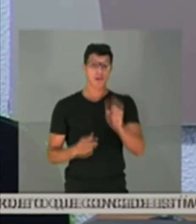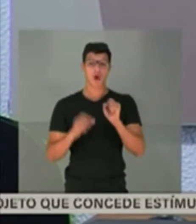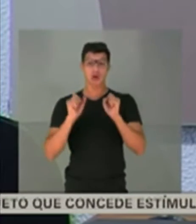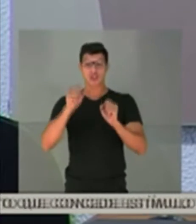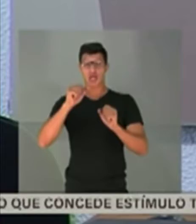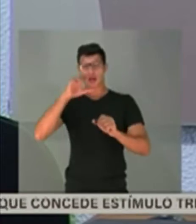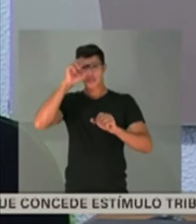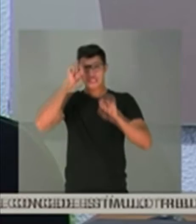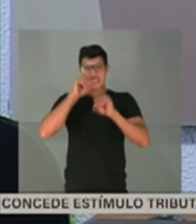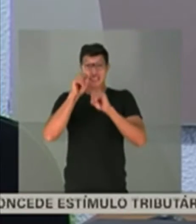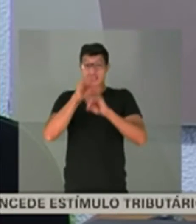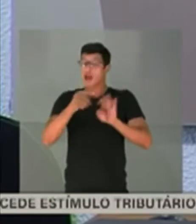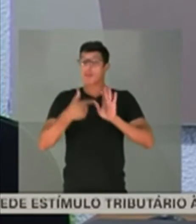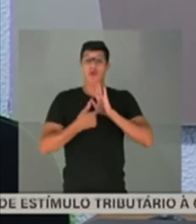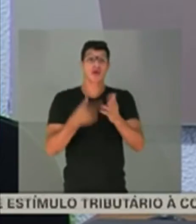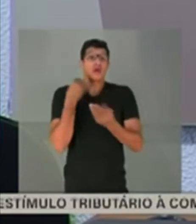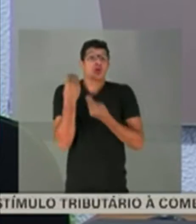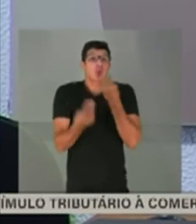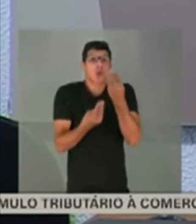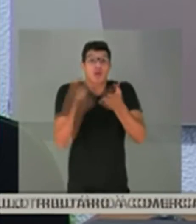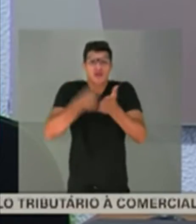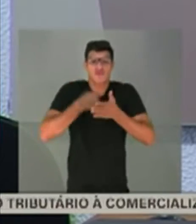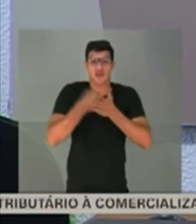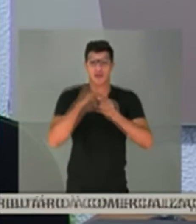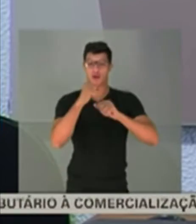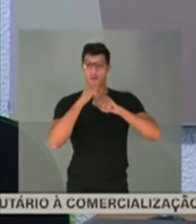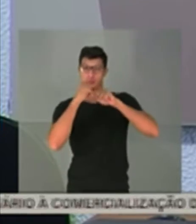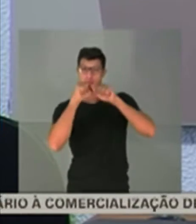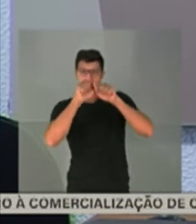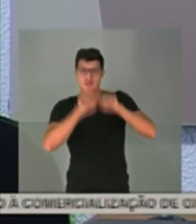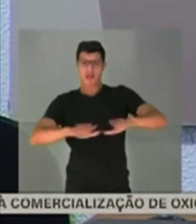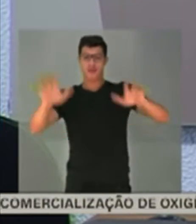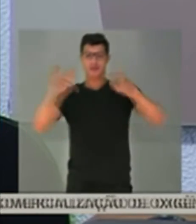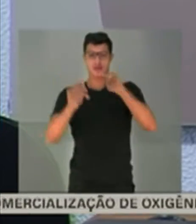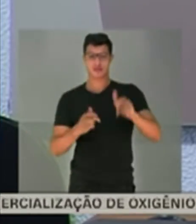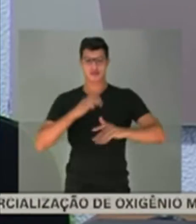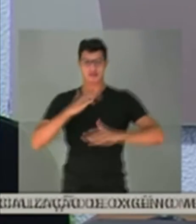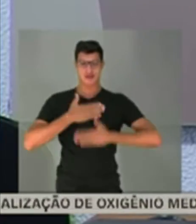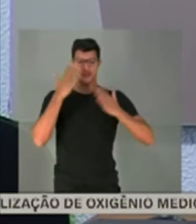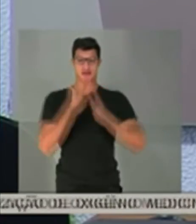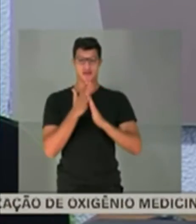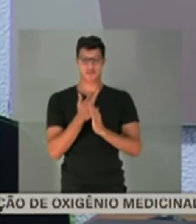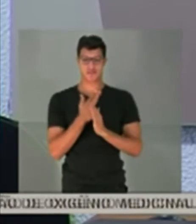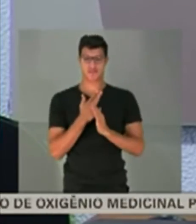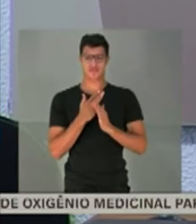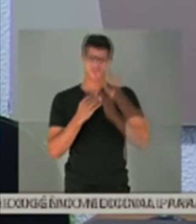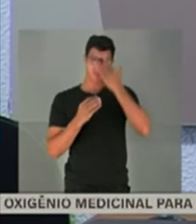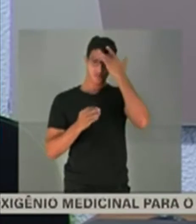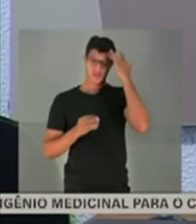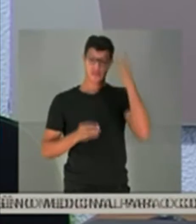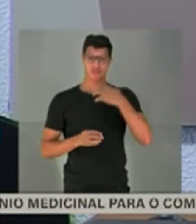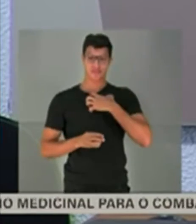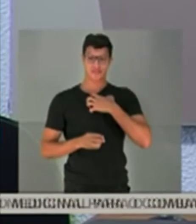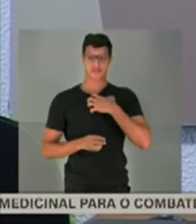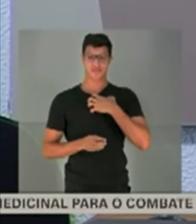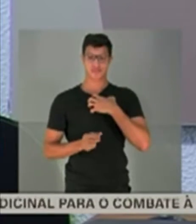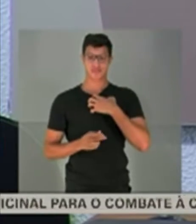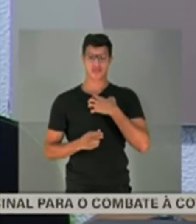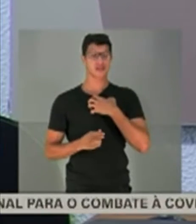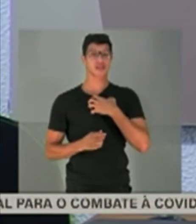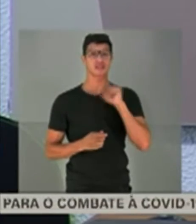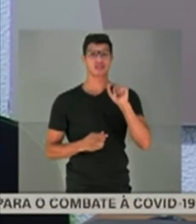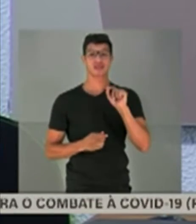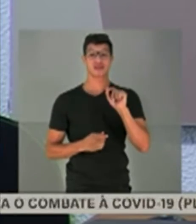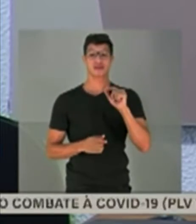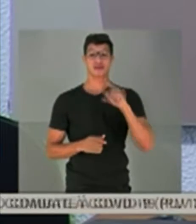podem mostrar como se enfrenta uma pandemia sem se assustar as pessoas de um jeito que tem